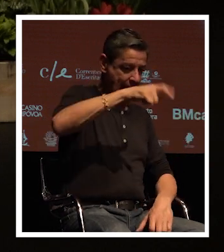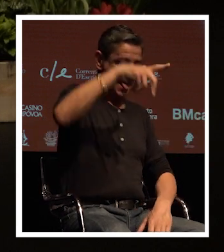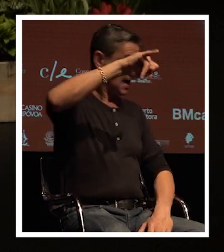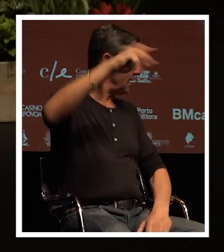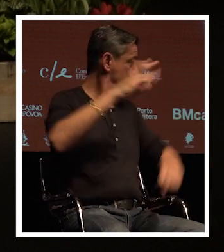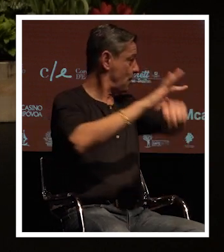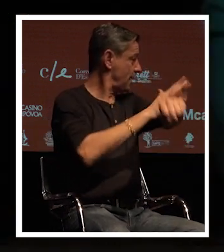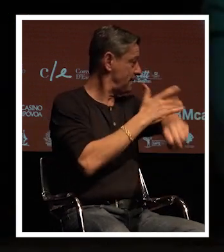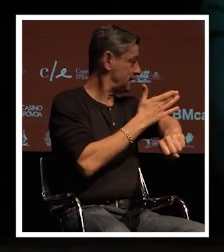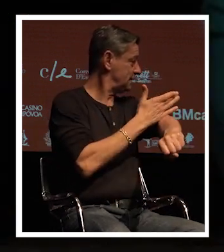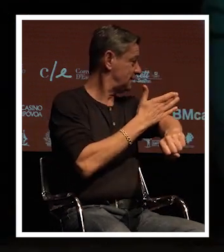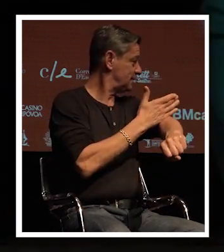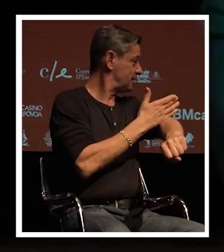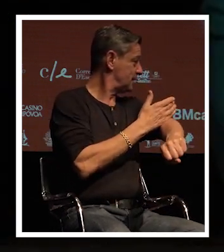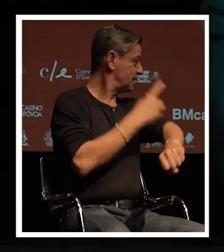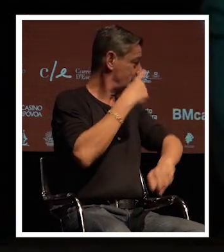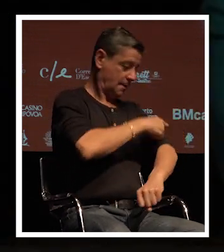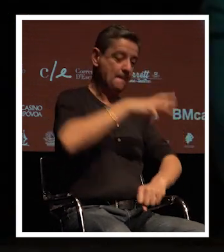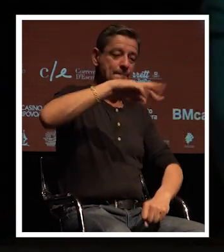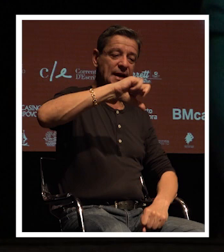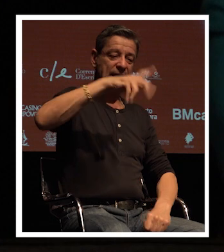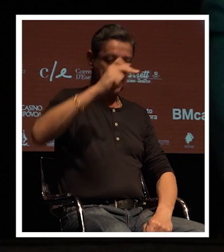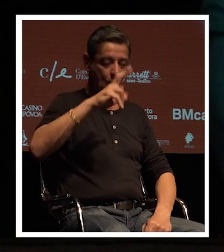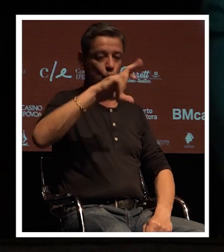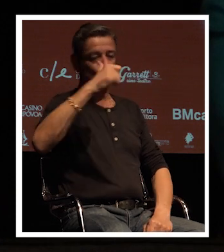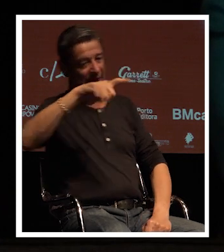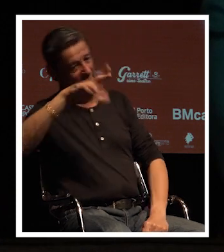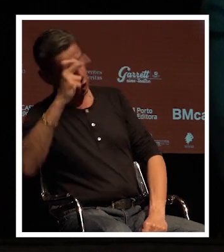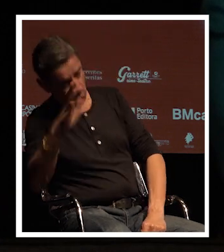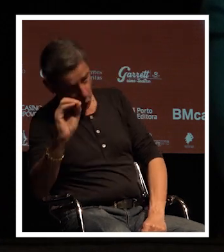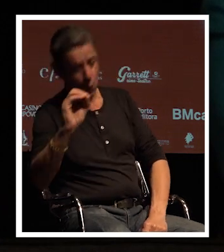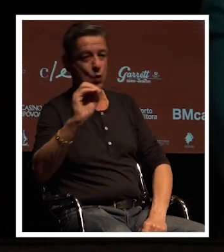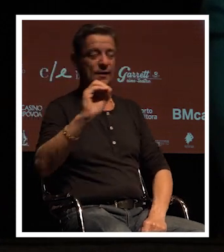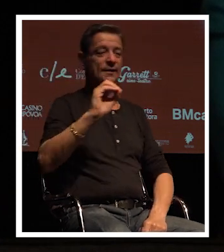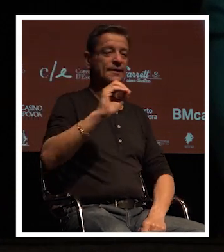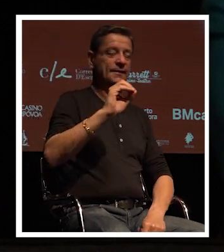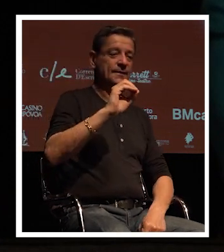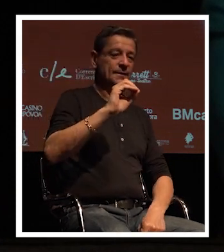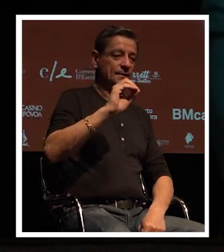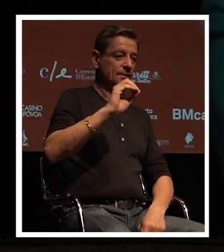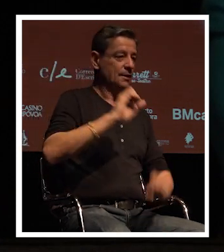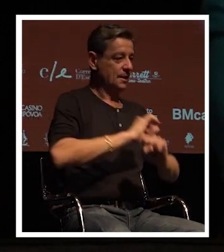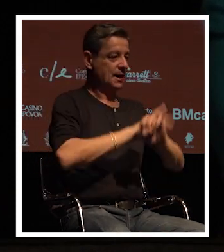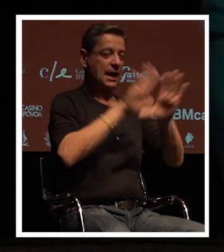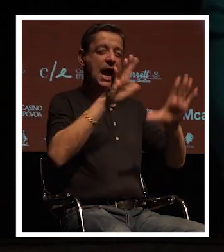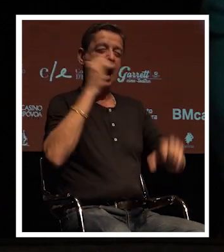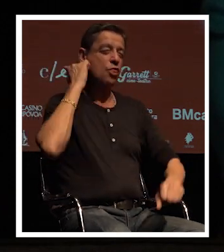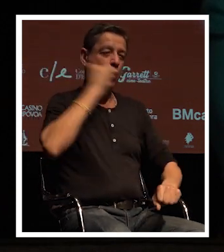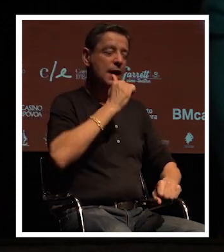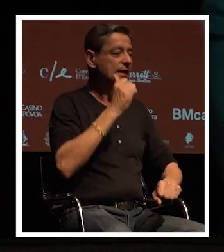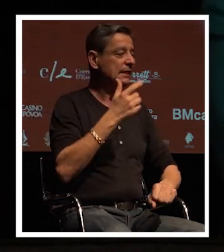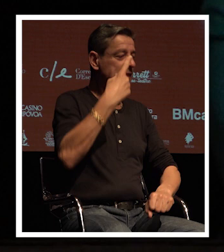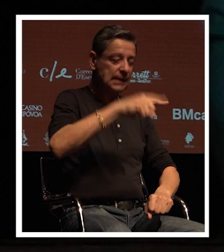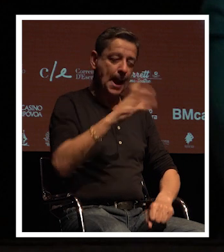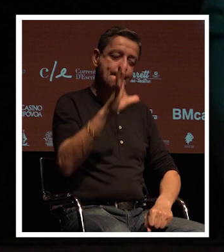poemas da nossa querida Maria do Rosário Pedreira na e e e claro que a dor tem mais